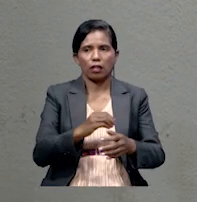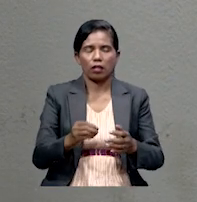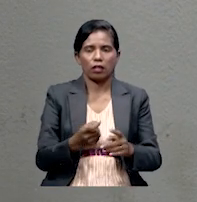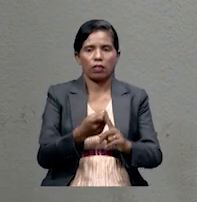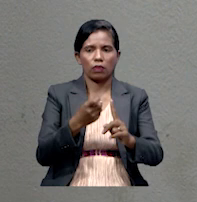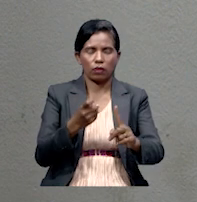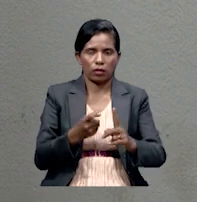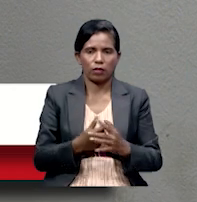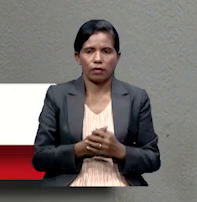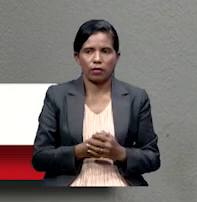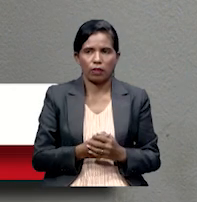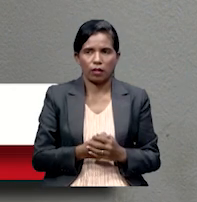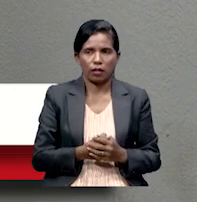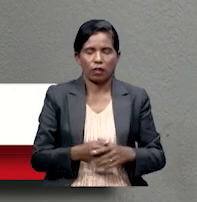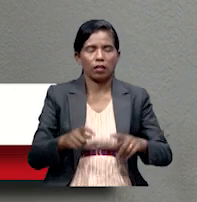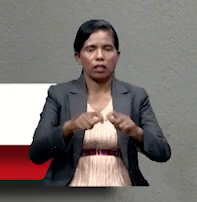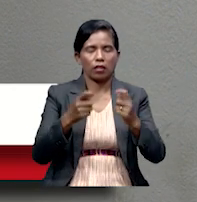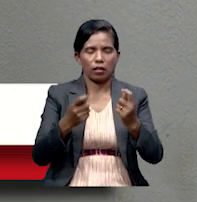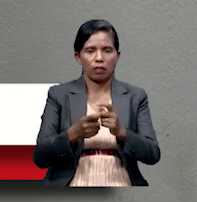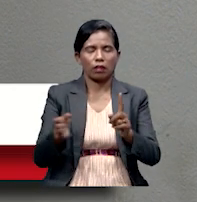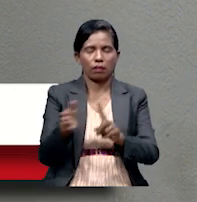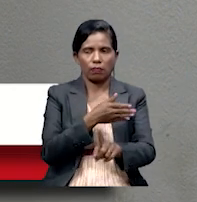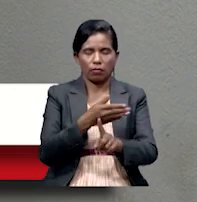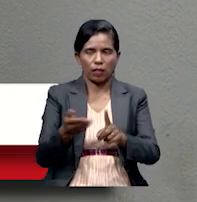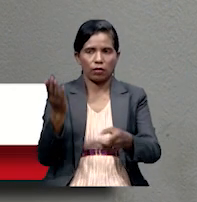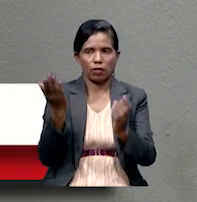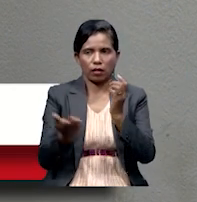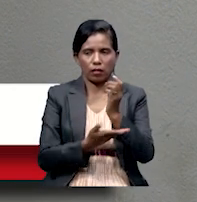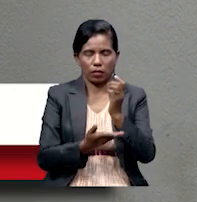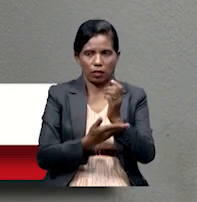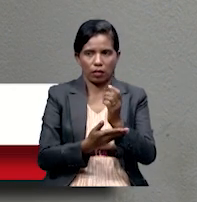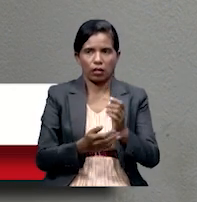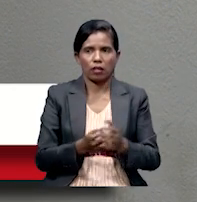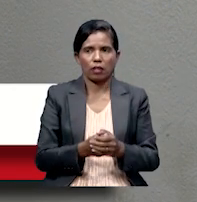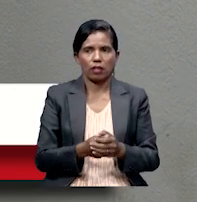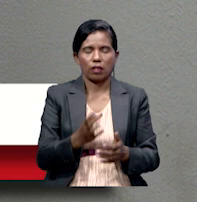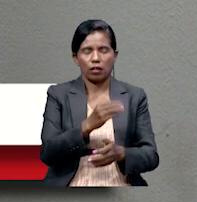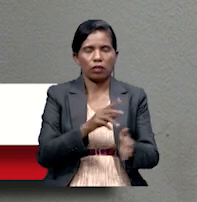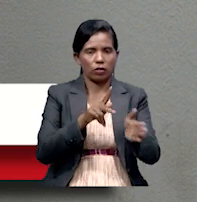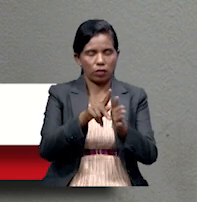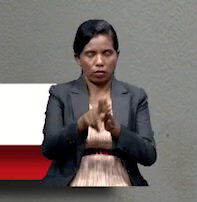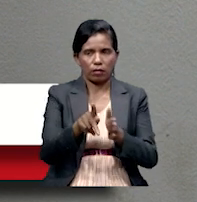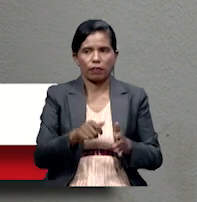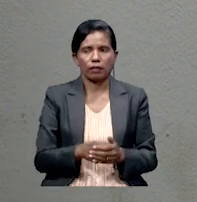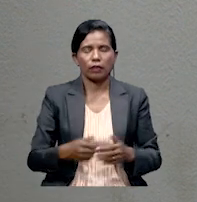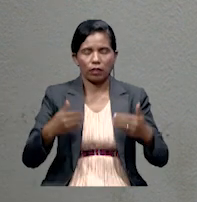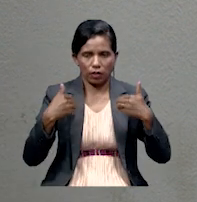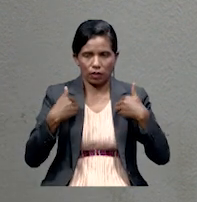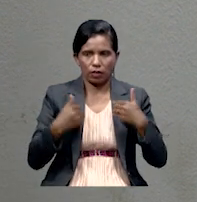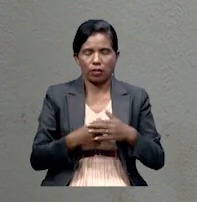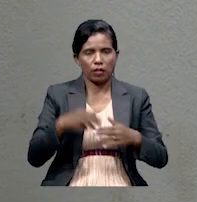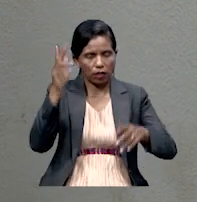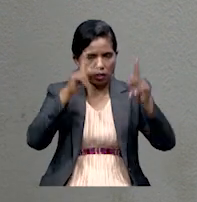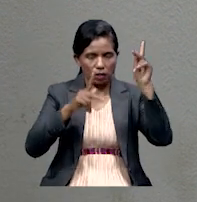husi tipo de pancada, catanara e fechada, rama ambum ou sona. E temos caso de